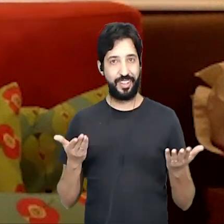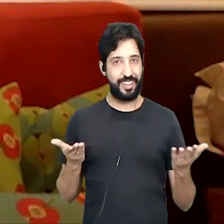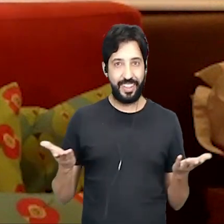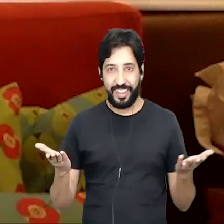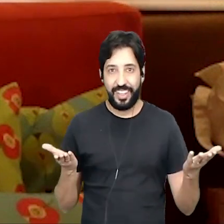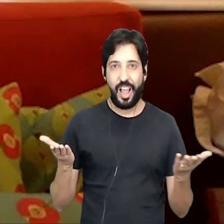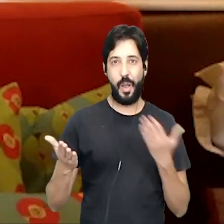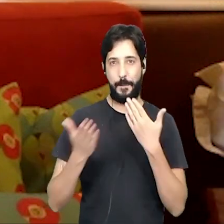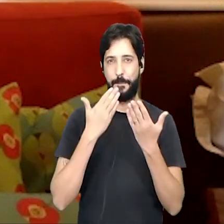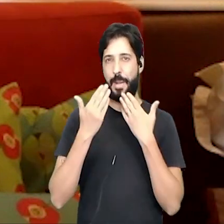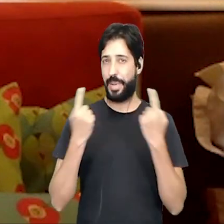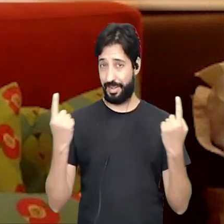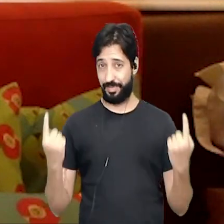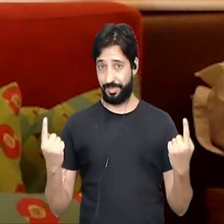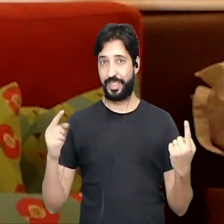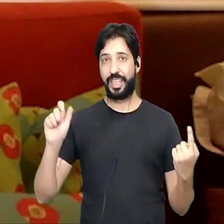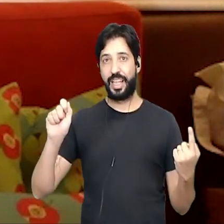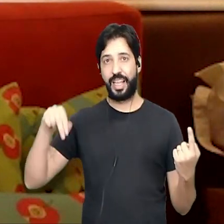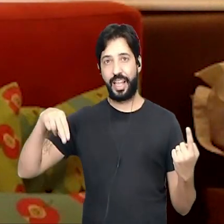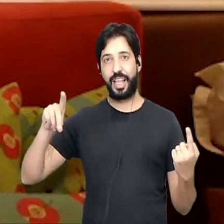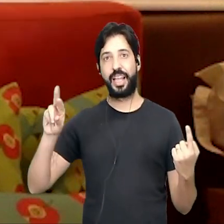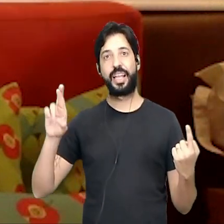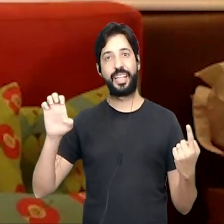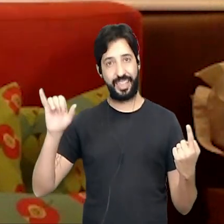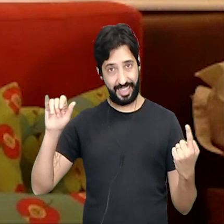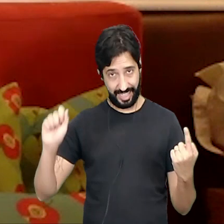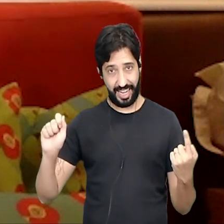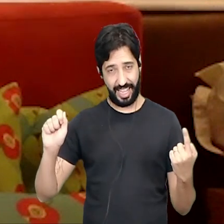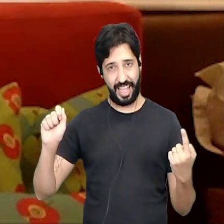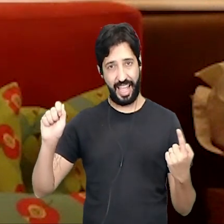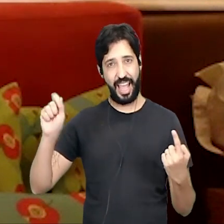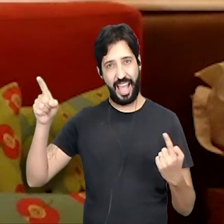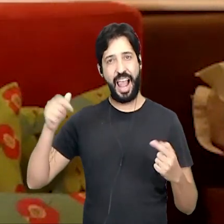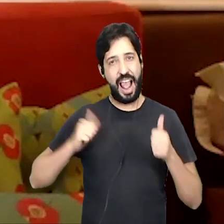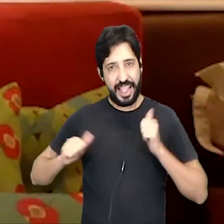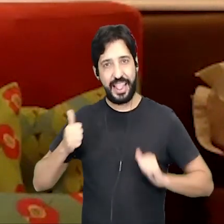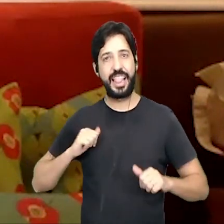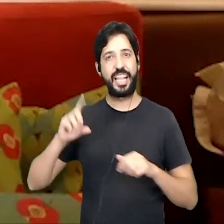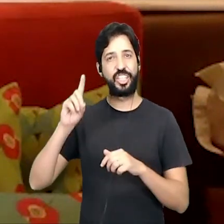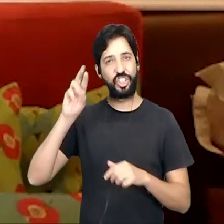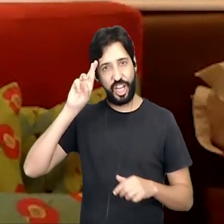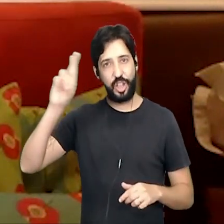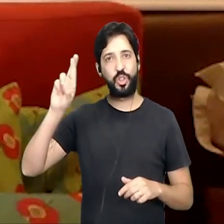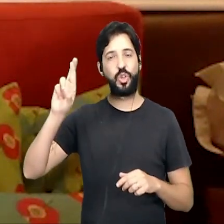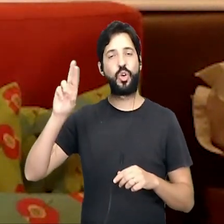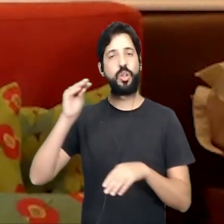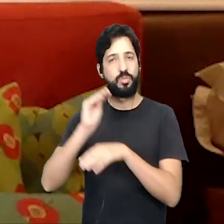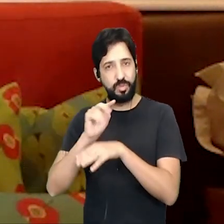honrosa de mediar uma conversa entre a Andréia Duarte, que é atriz,